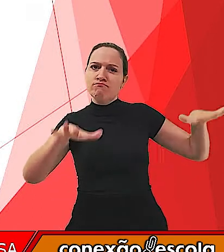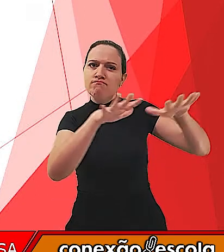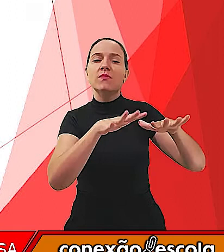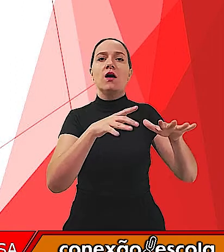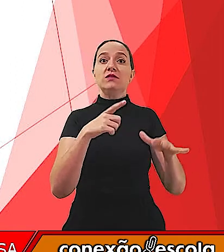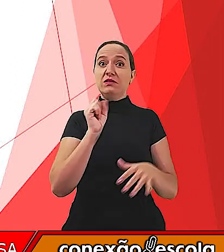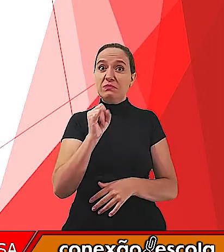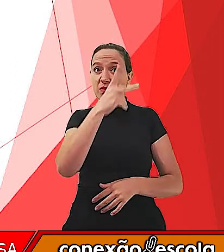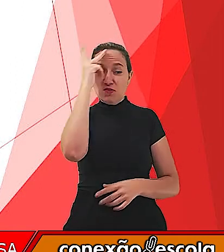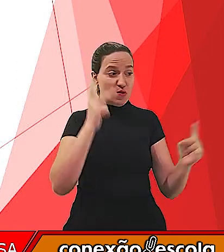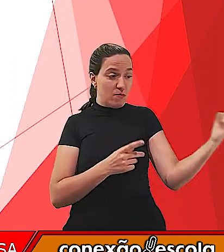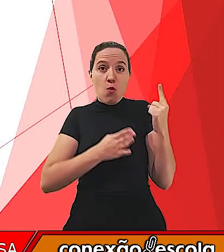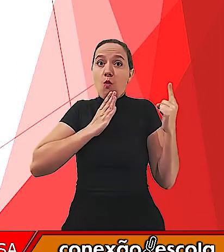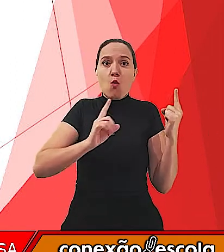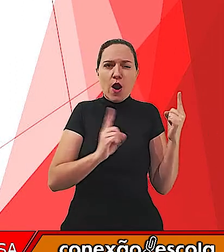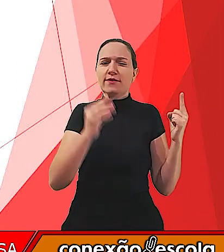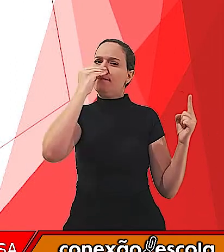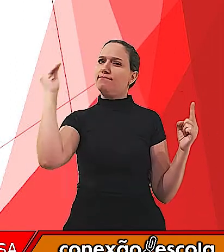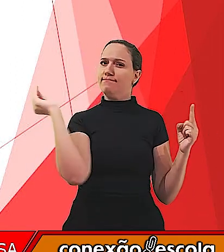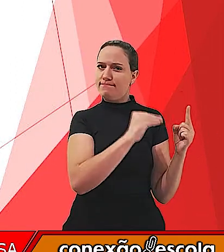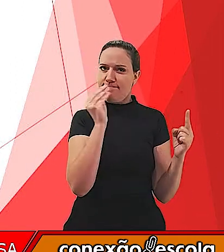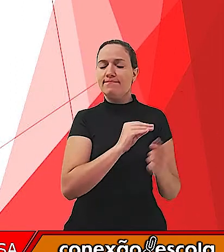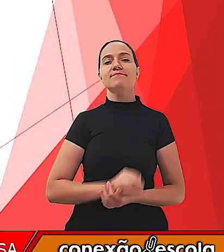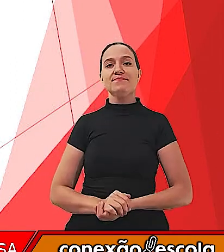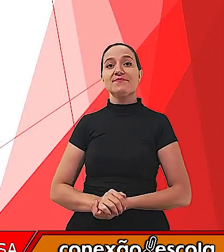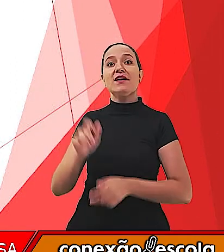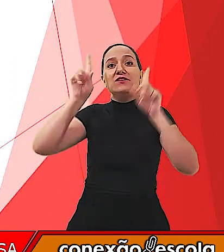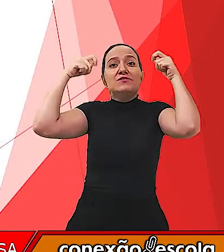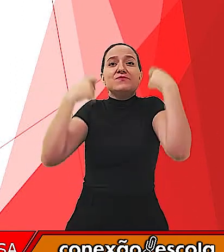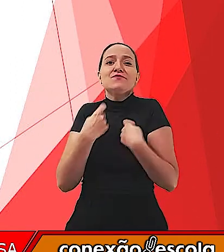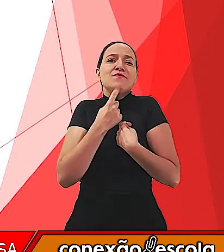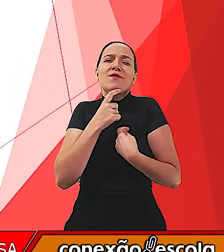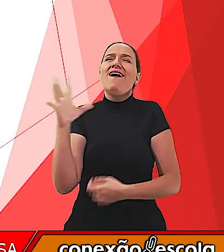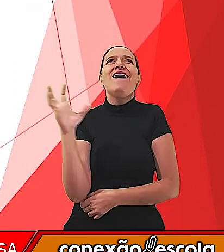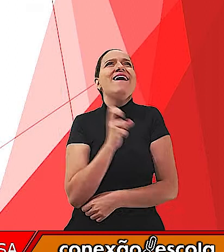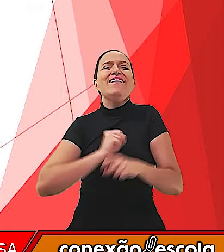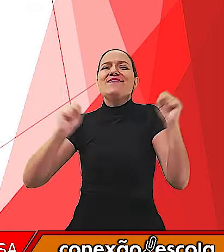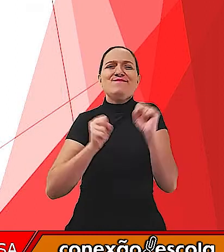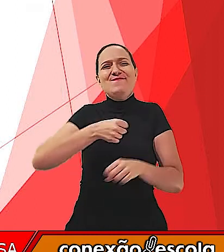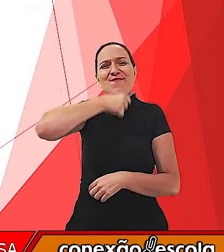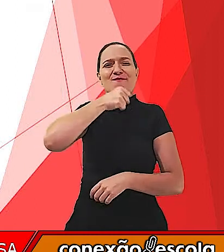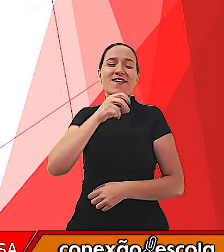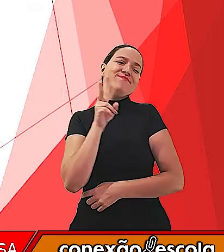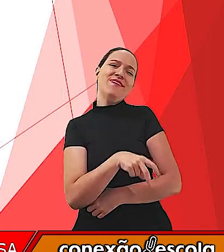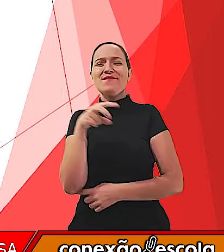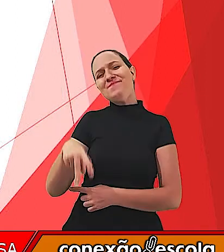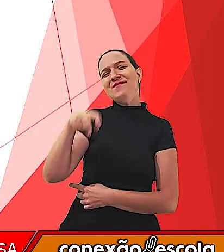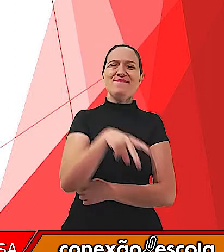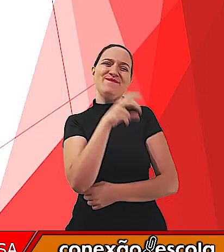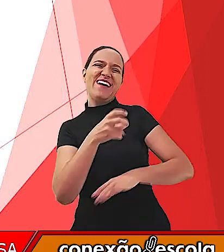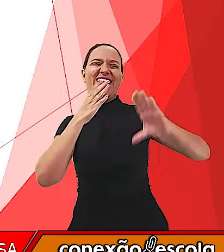com estranhos. Chapeuzinho adorava sua avó e saiu em disparada cantando de